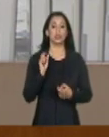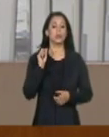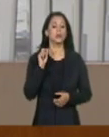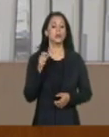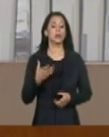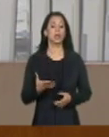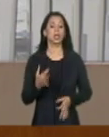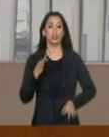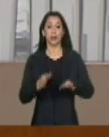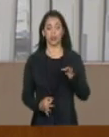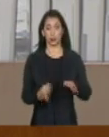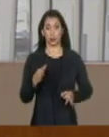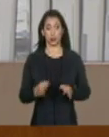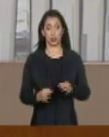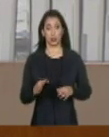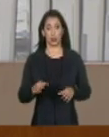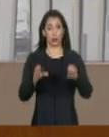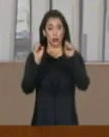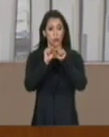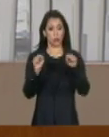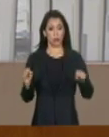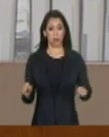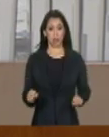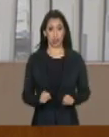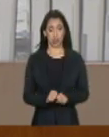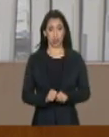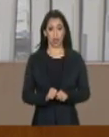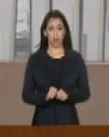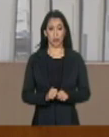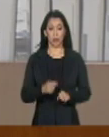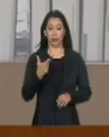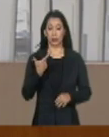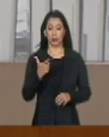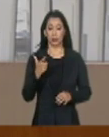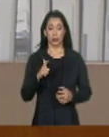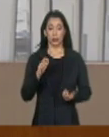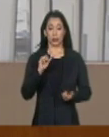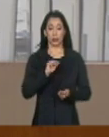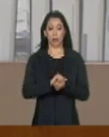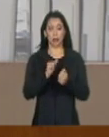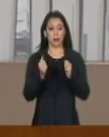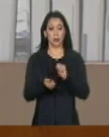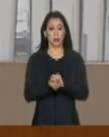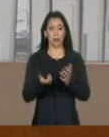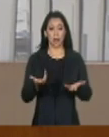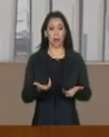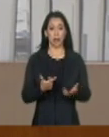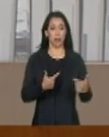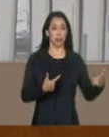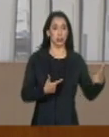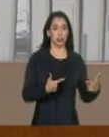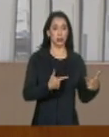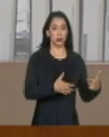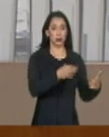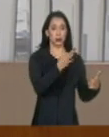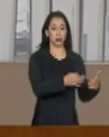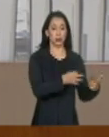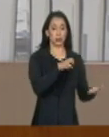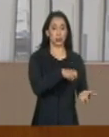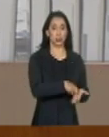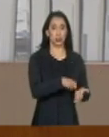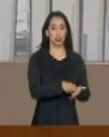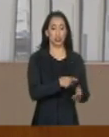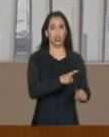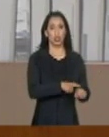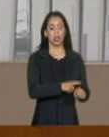É uma disfunção do sistema, não é um problema de primeira instância, segunda instância, execução imediata, execução com trânsito